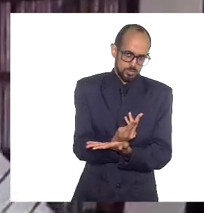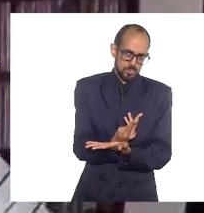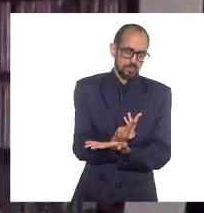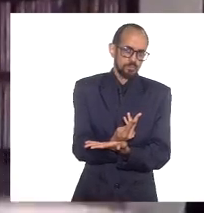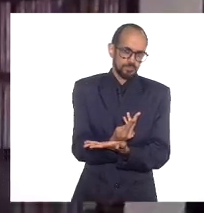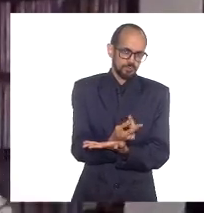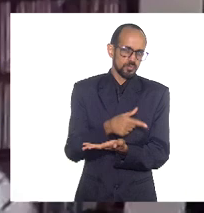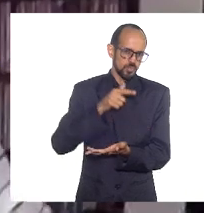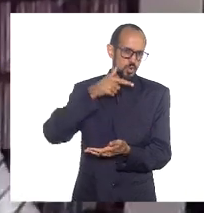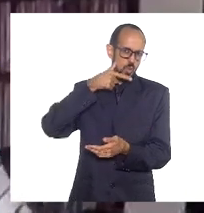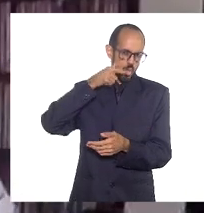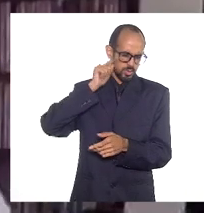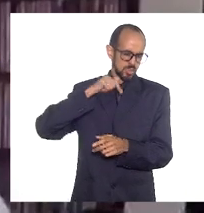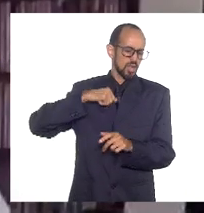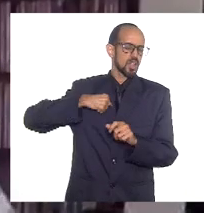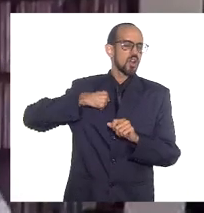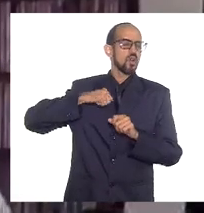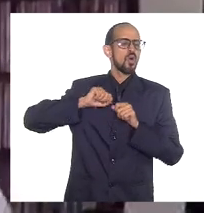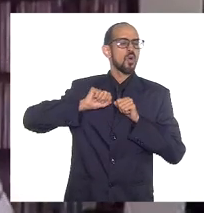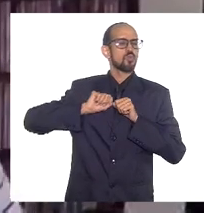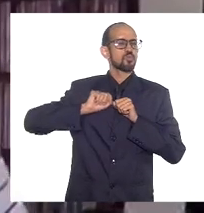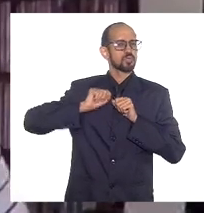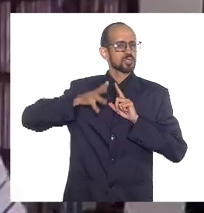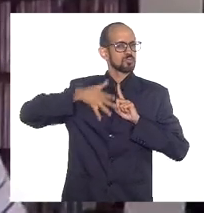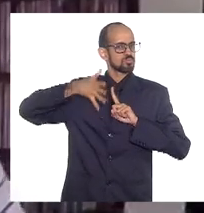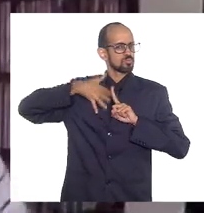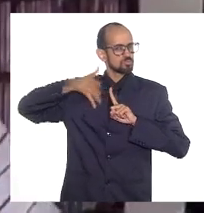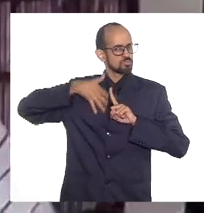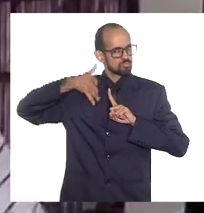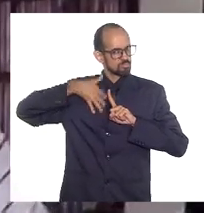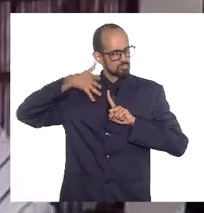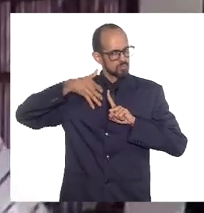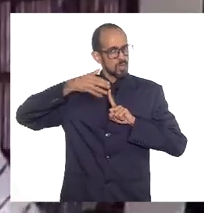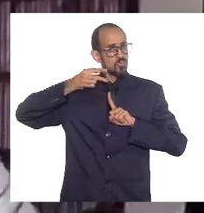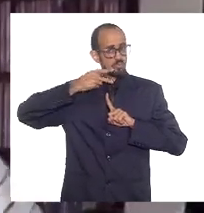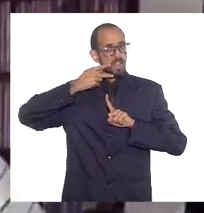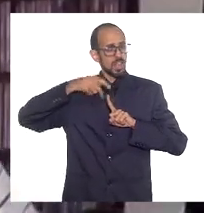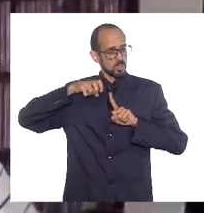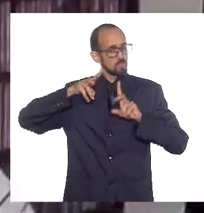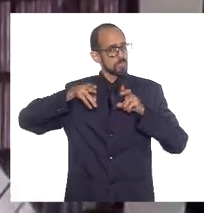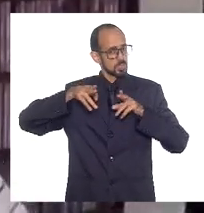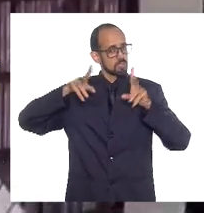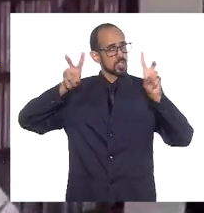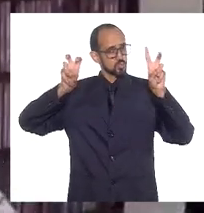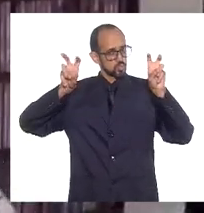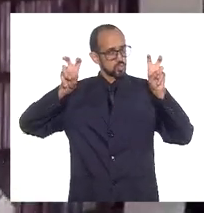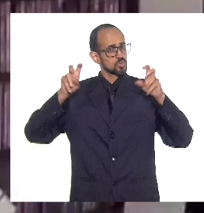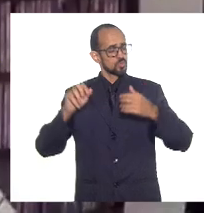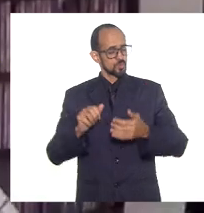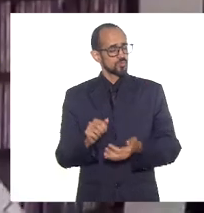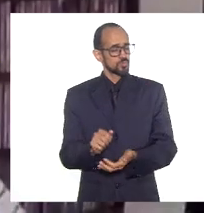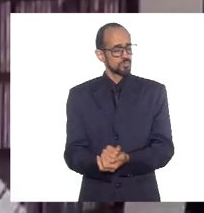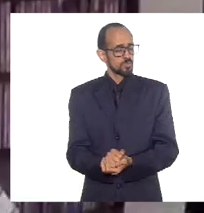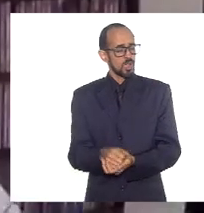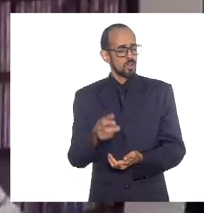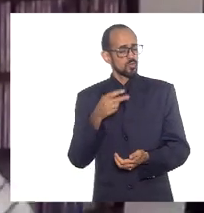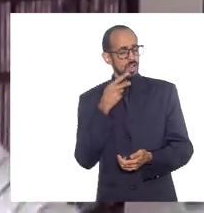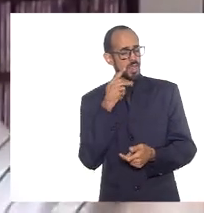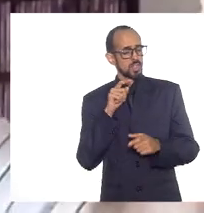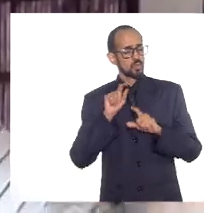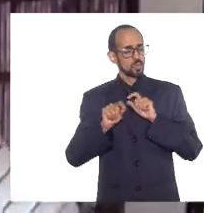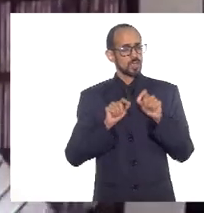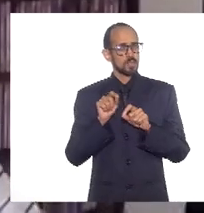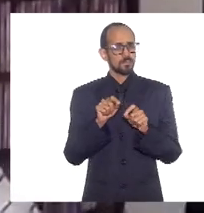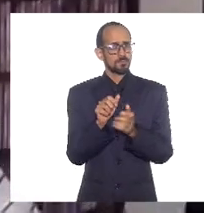pronunciamento, inclusive abordando essa questão. E eu dizia o seguinte, quer dizer,